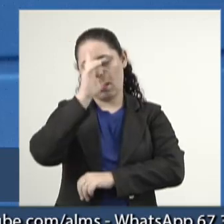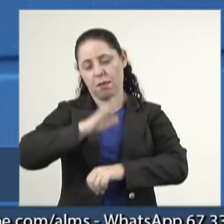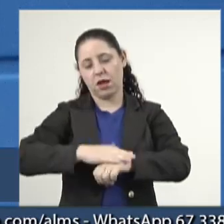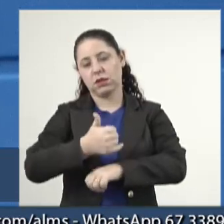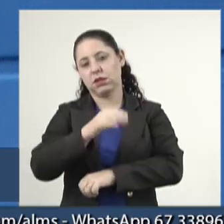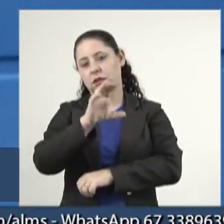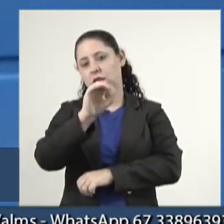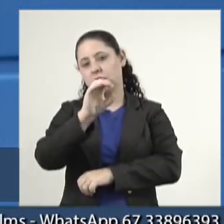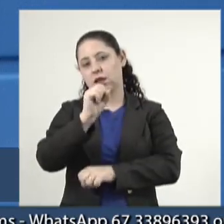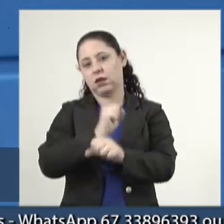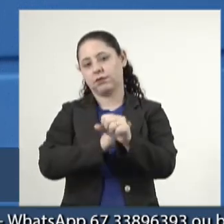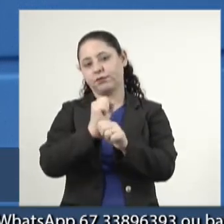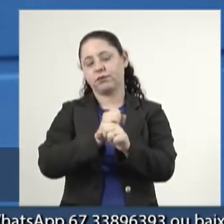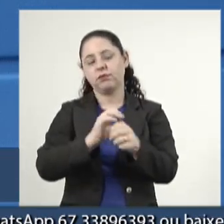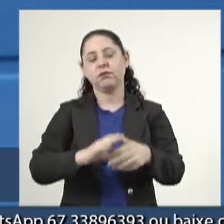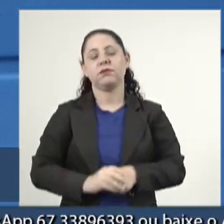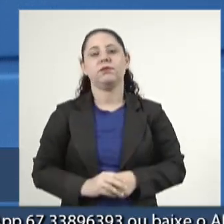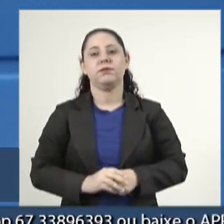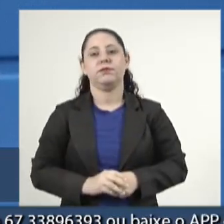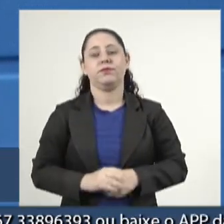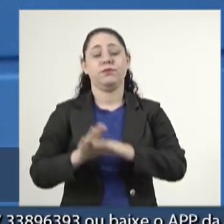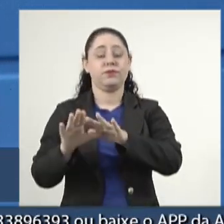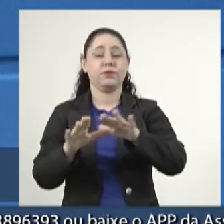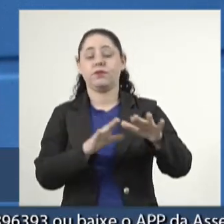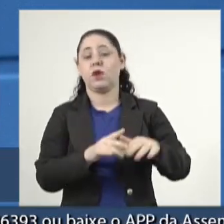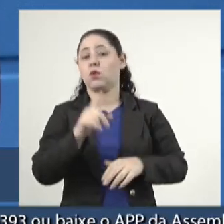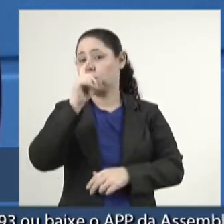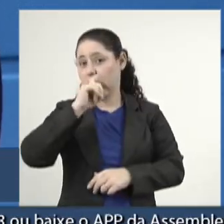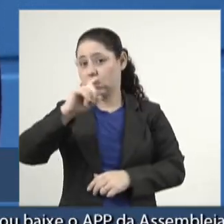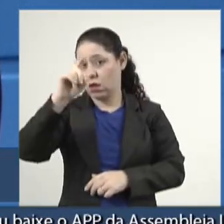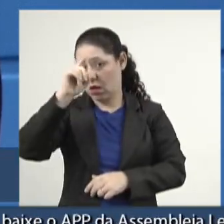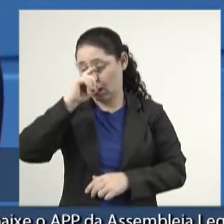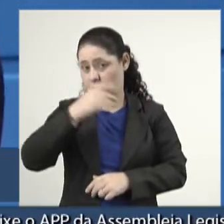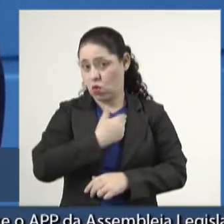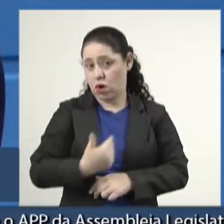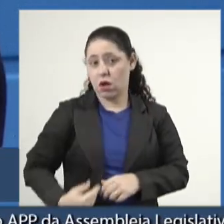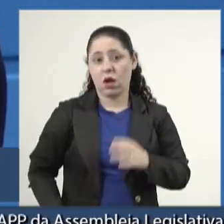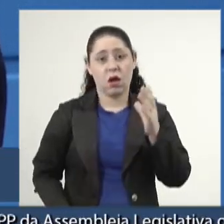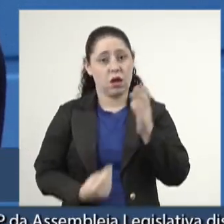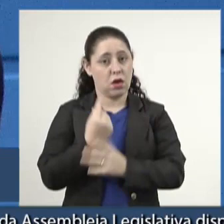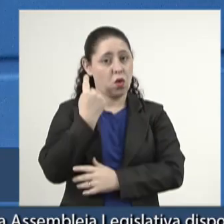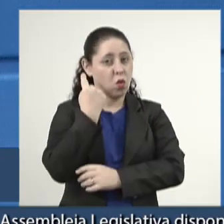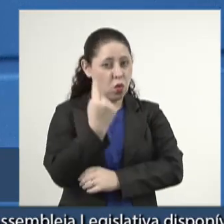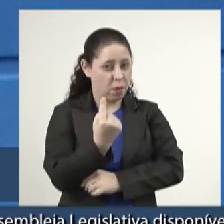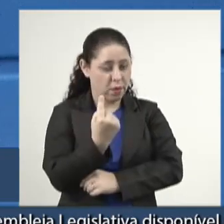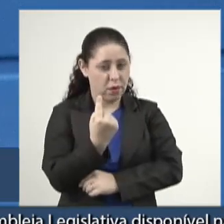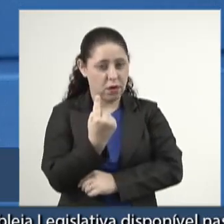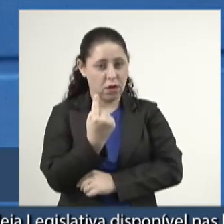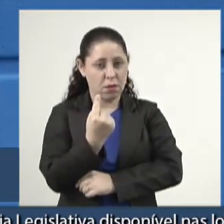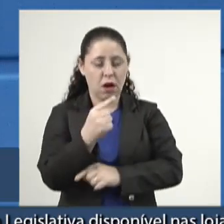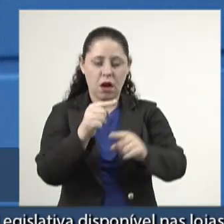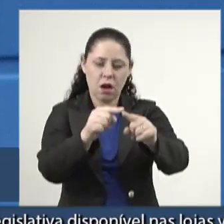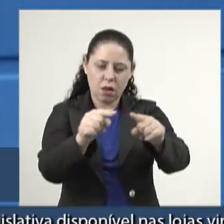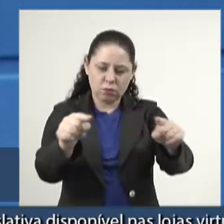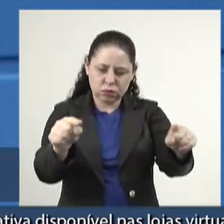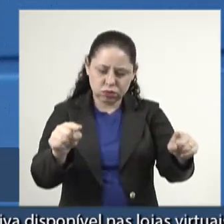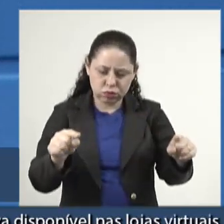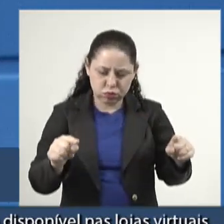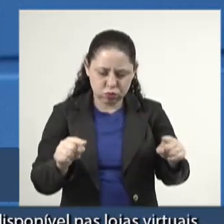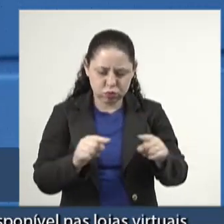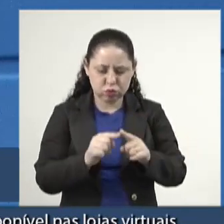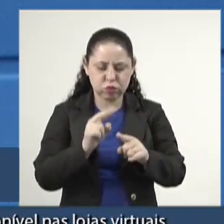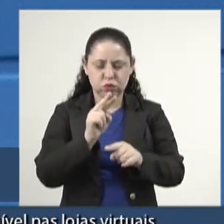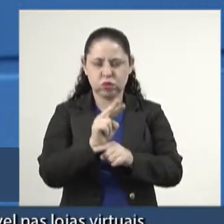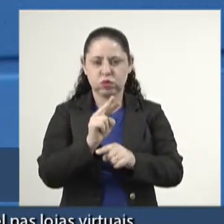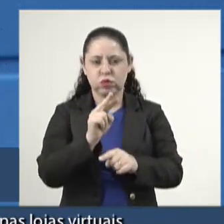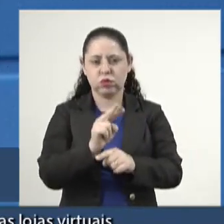anos. Quando o Zeca foi governador, ele quis criar uma reserva no